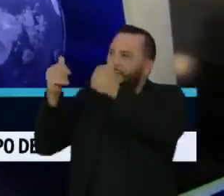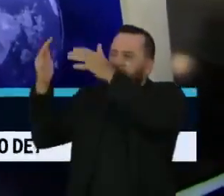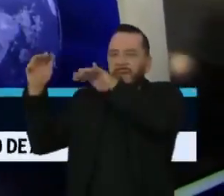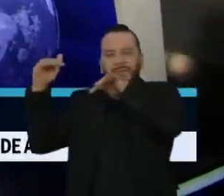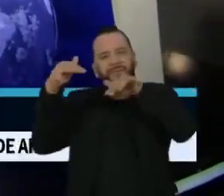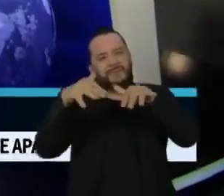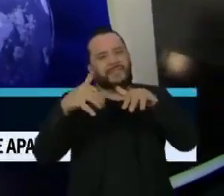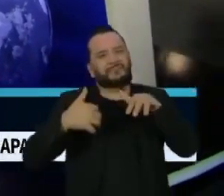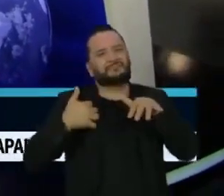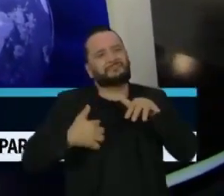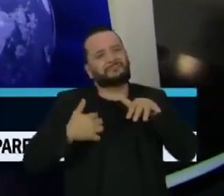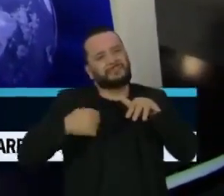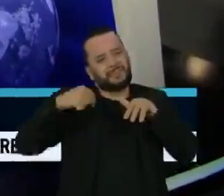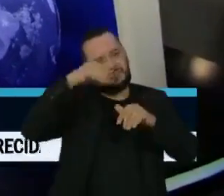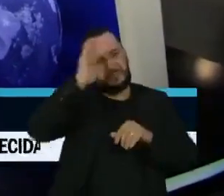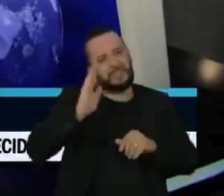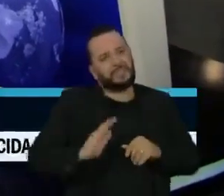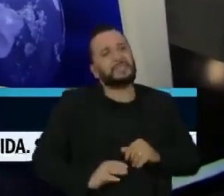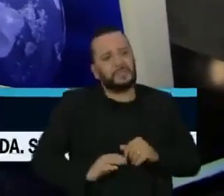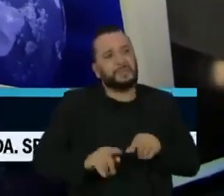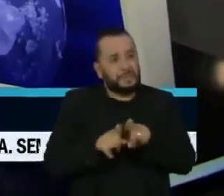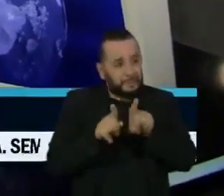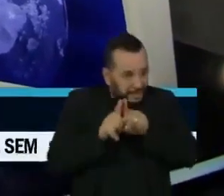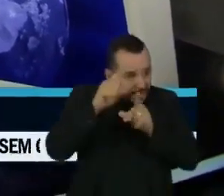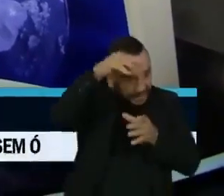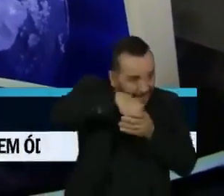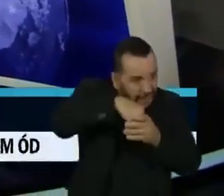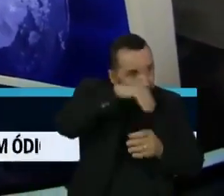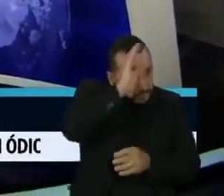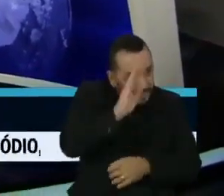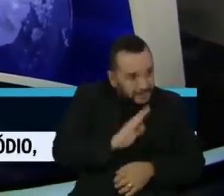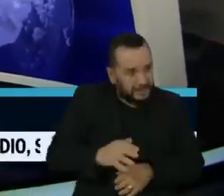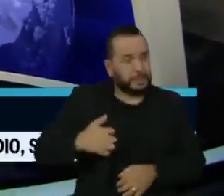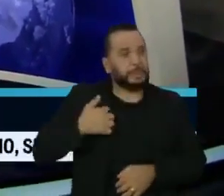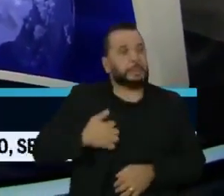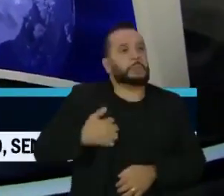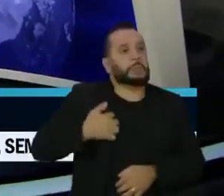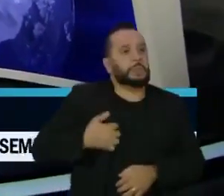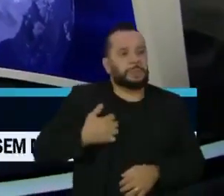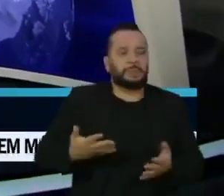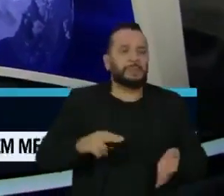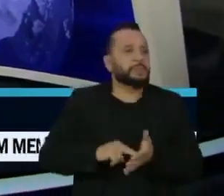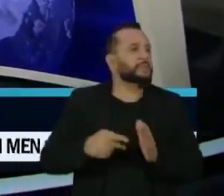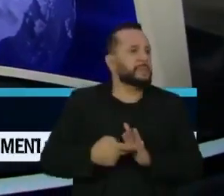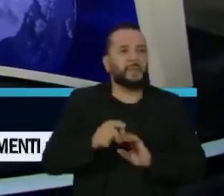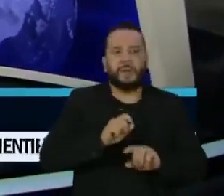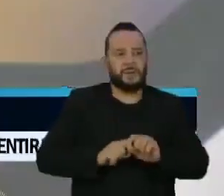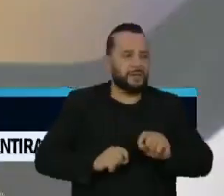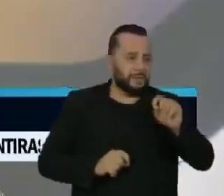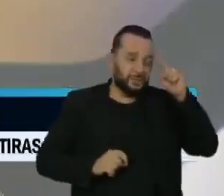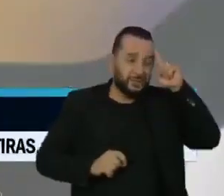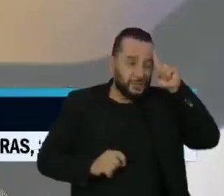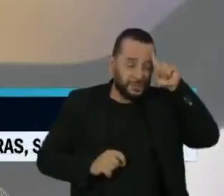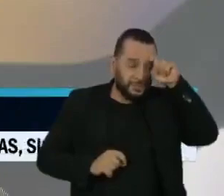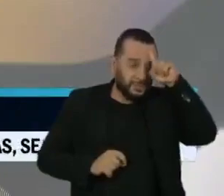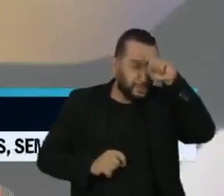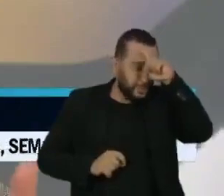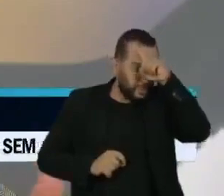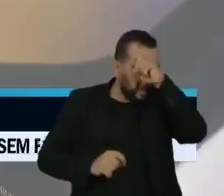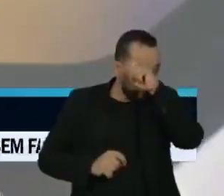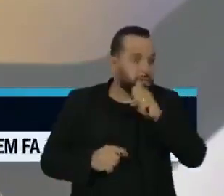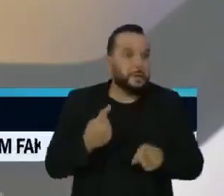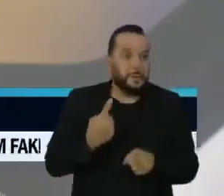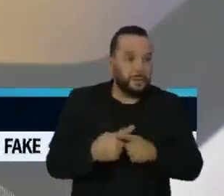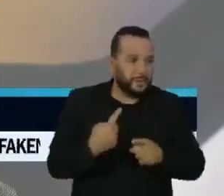é internacionais também internamente representa grandes dificuldades porque quando você tem